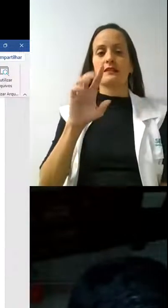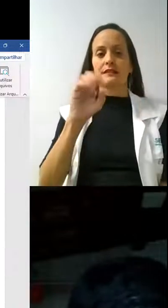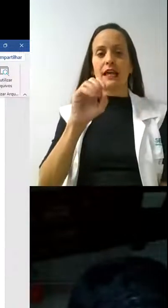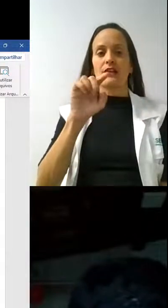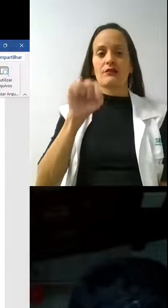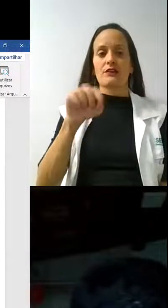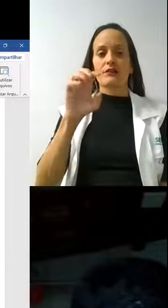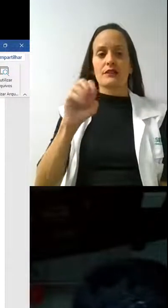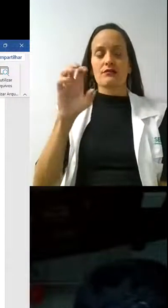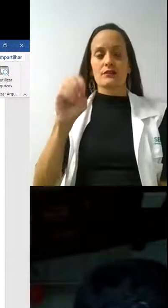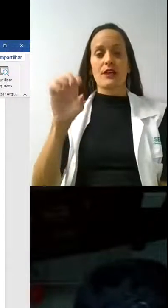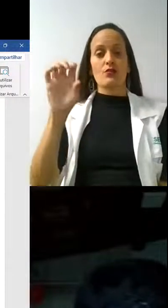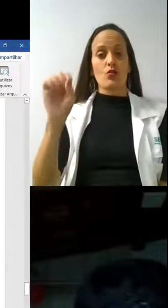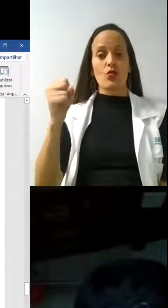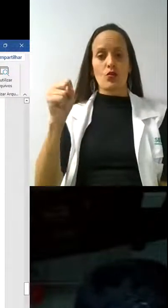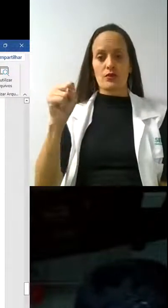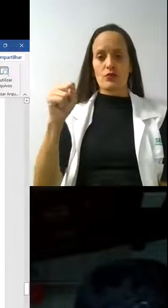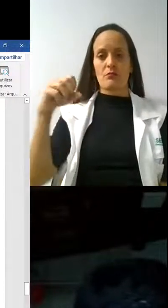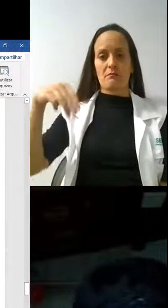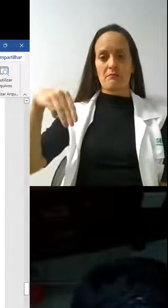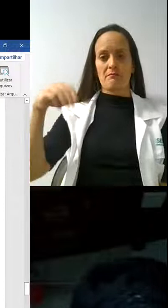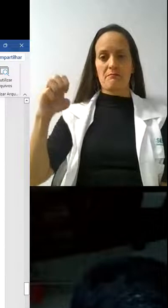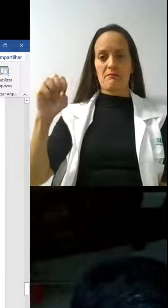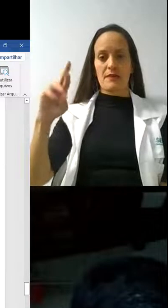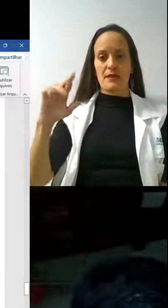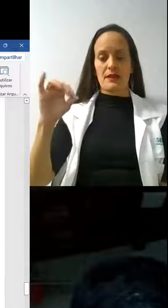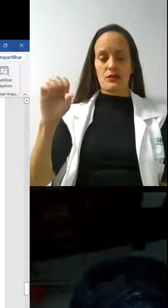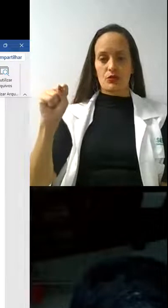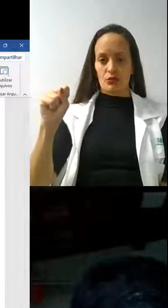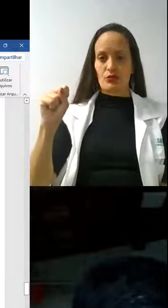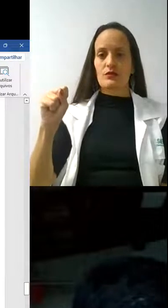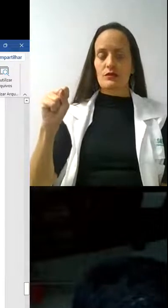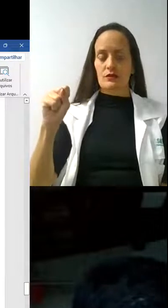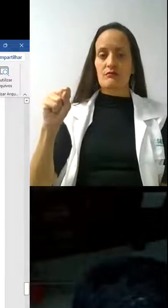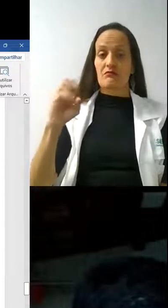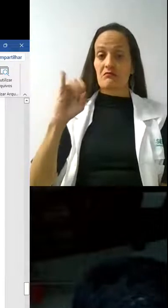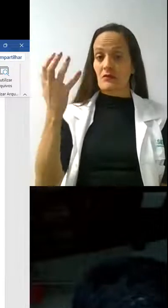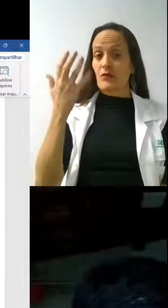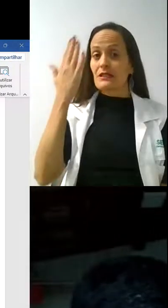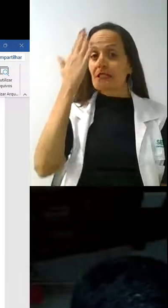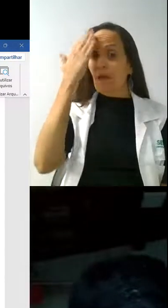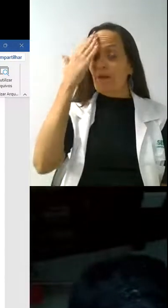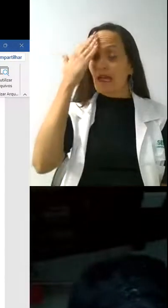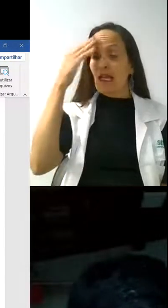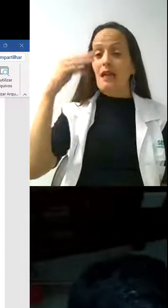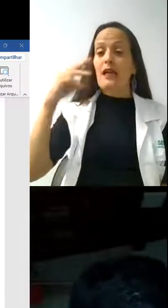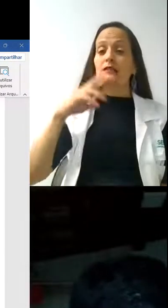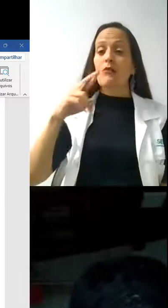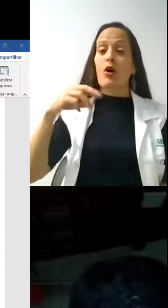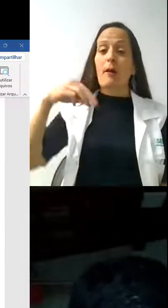0,008. O quê? Metros. Se eu quero saber esse valor em milímetro, eu faço o quê?